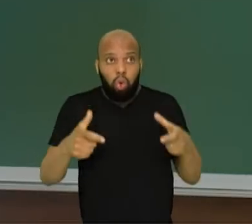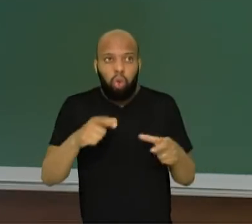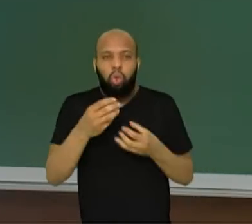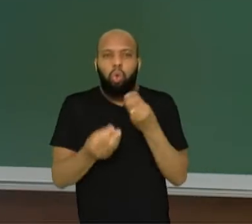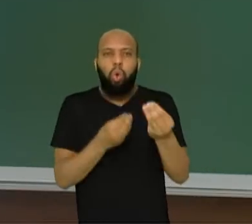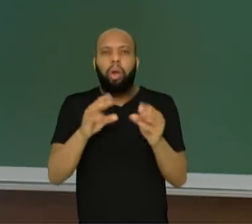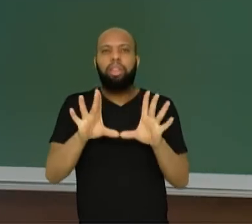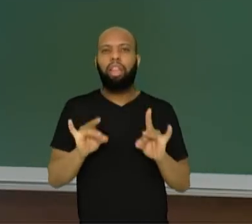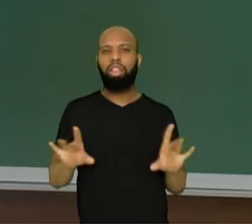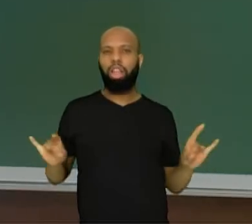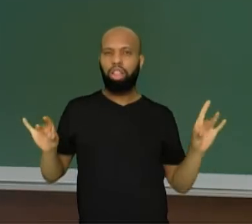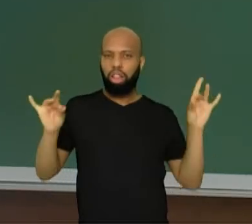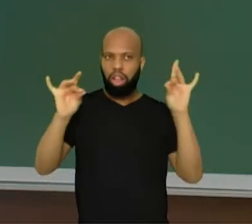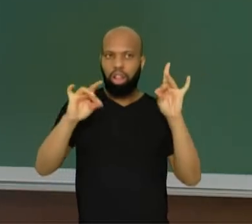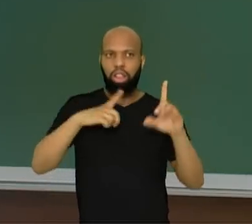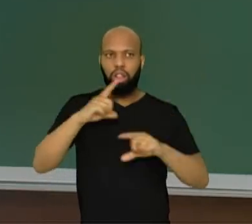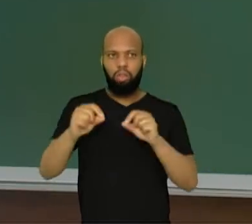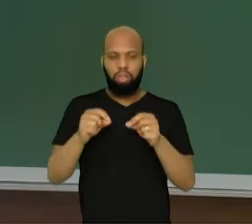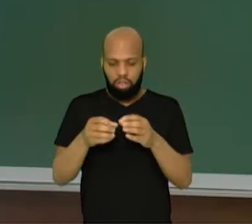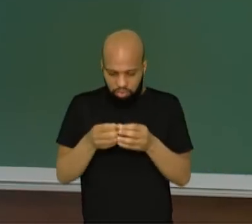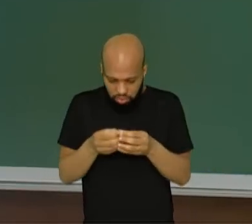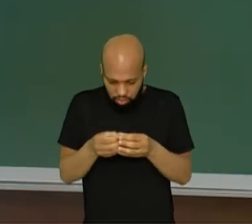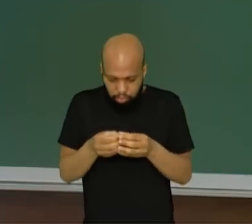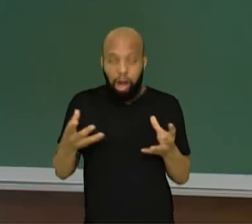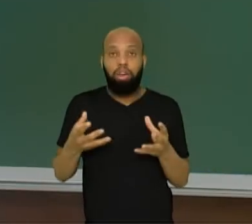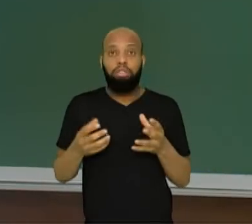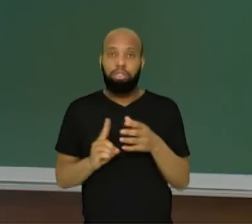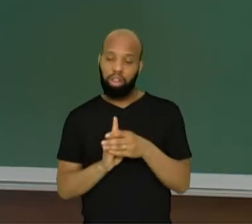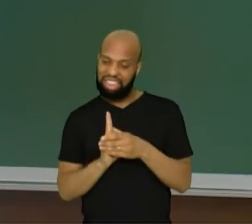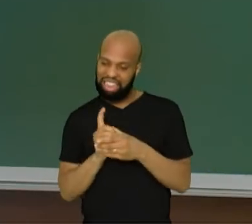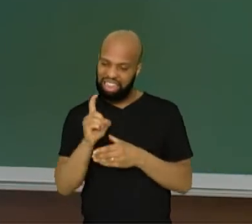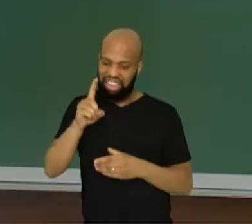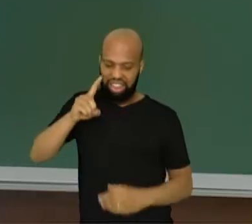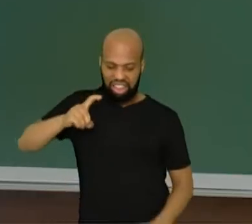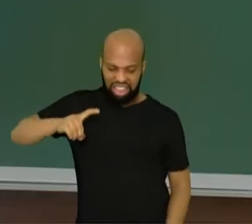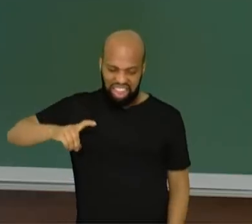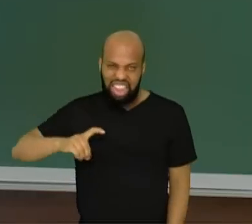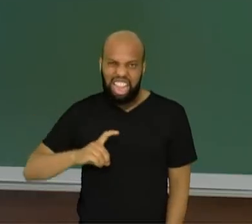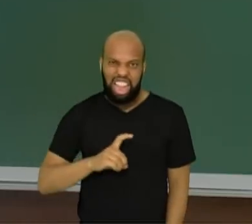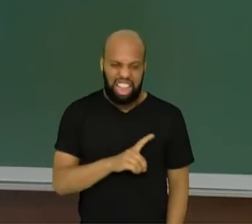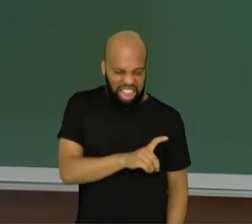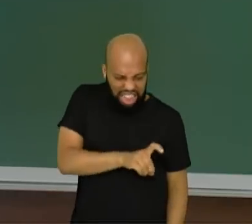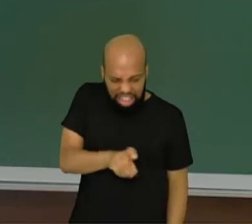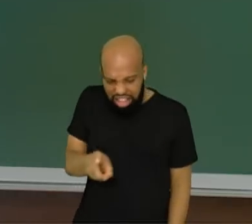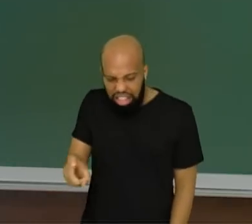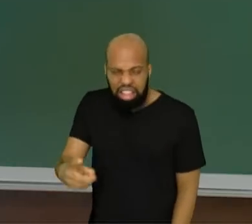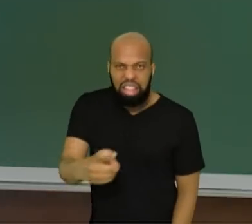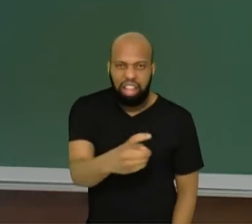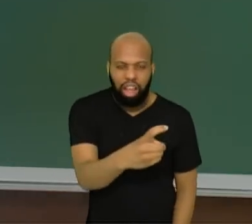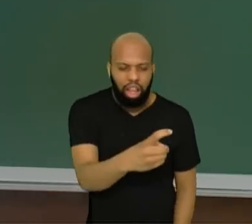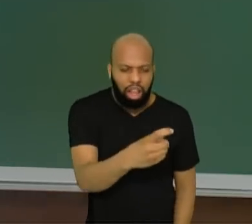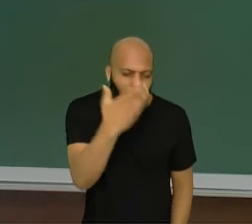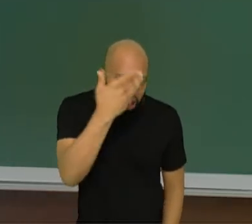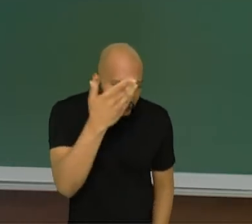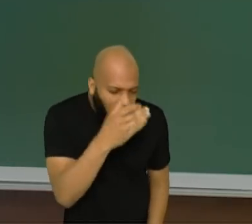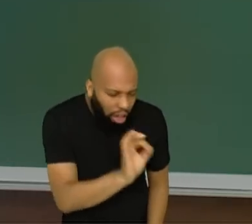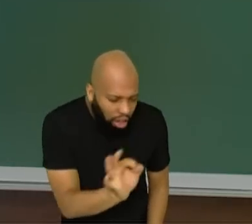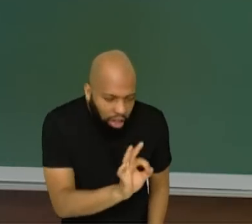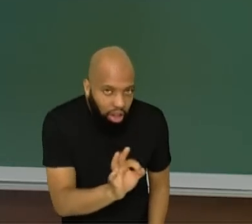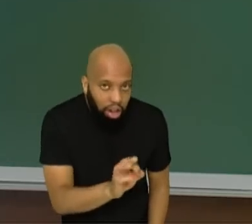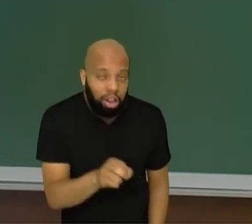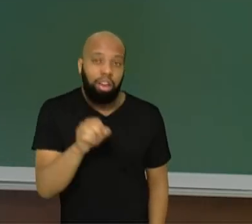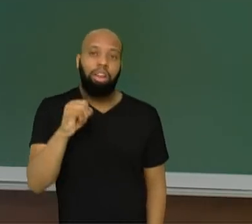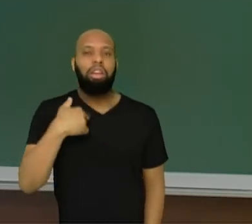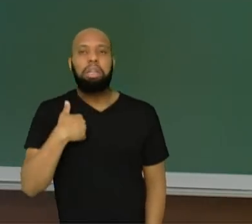solo com uma certa umidade, eclode e as larvas ficam nesse solo. Essas larvas são muito pequenas, a gente não observa.